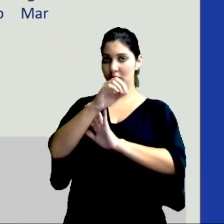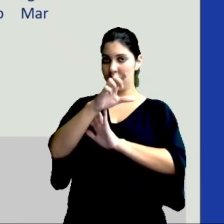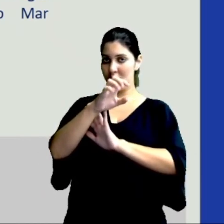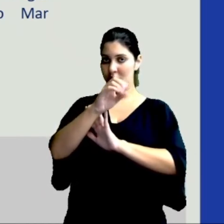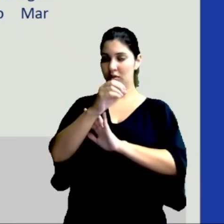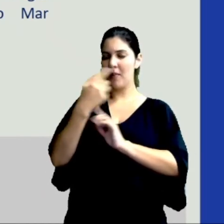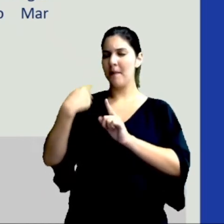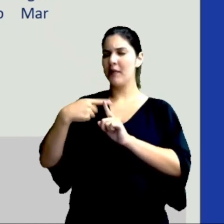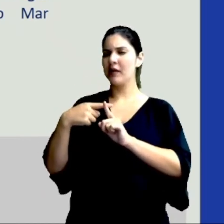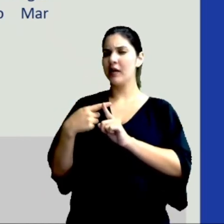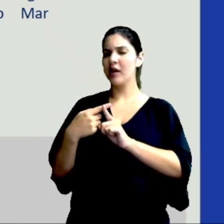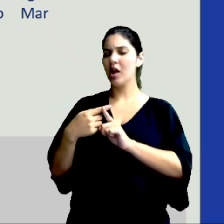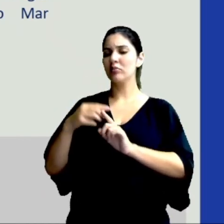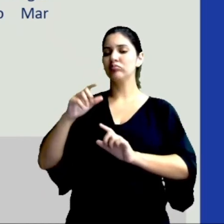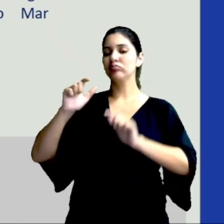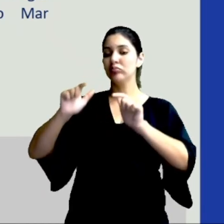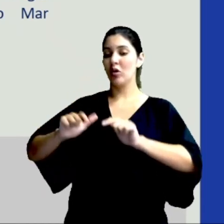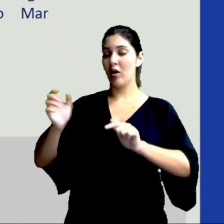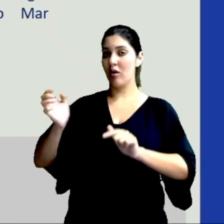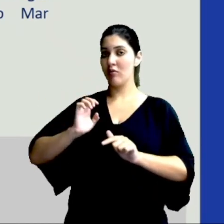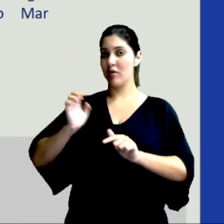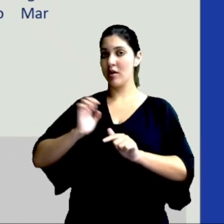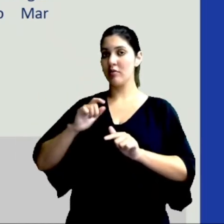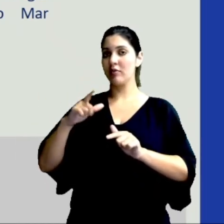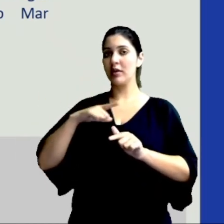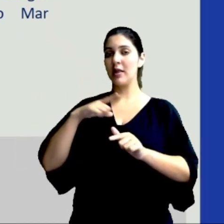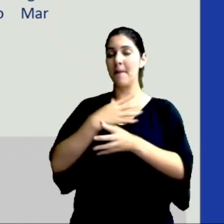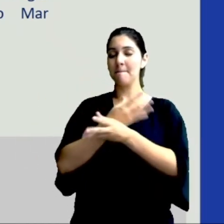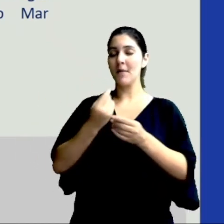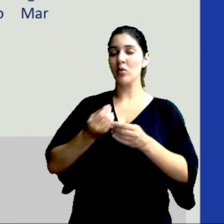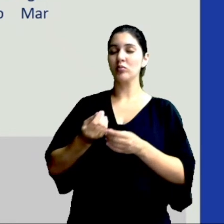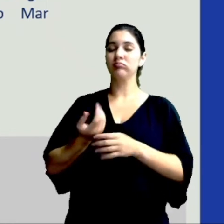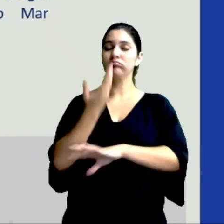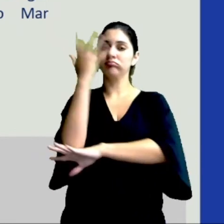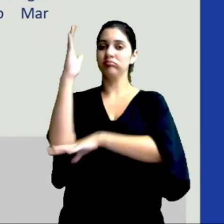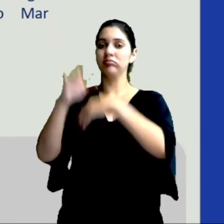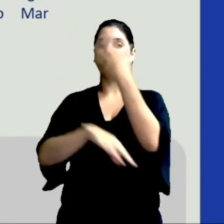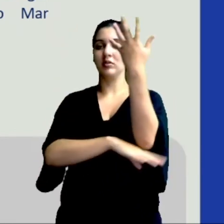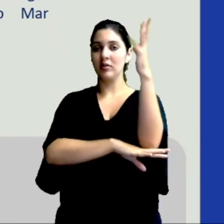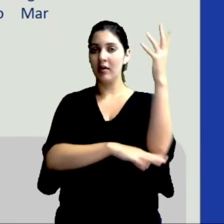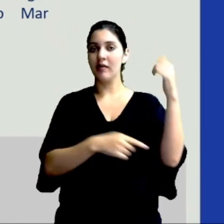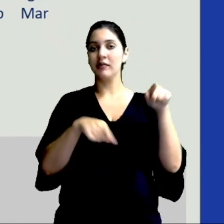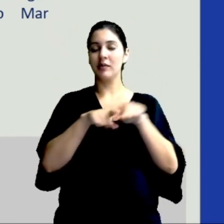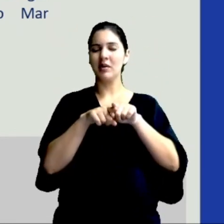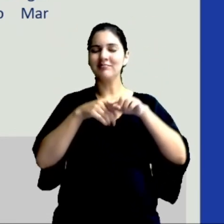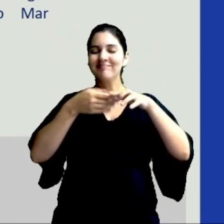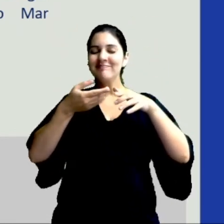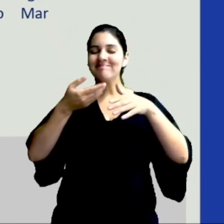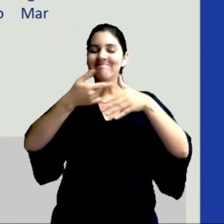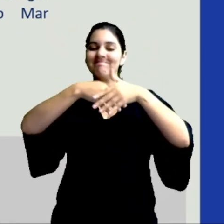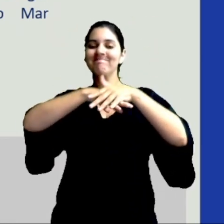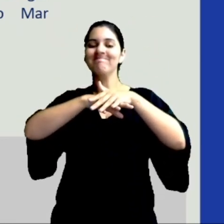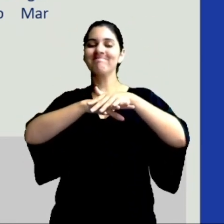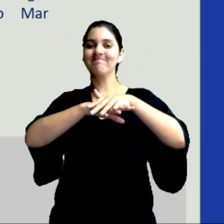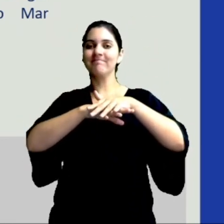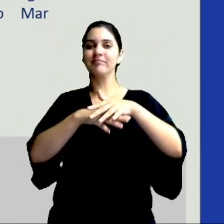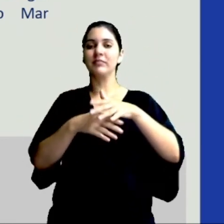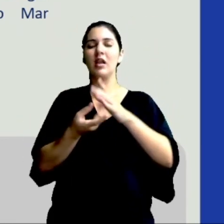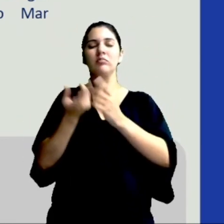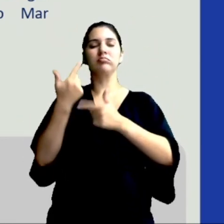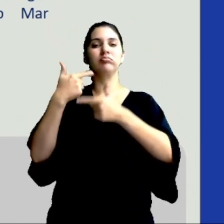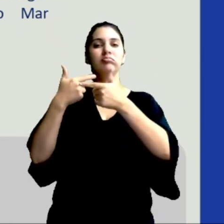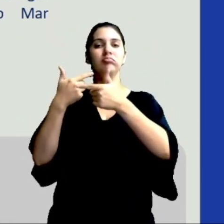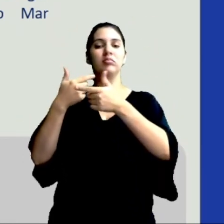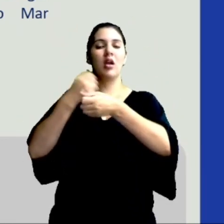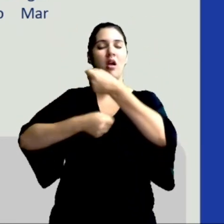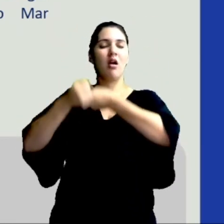região, porque é uma região muito rica, né, que havia muito plâncton, né, muita matéria orgânica vegetal que foi soterrada, né, há muito tempo,